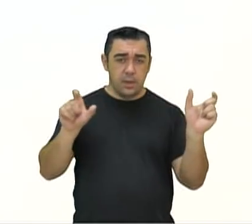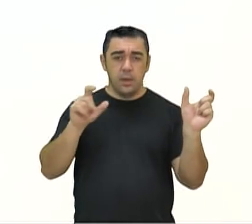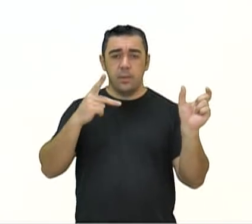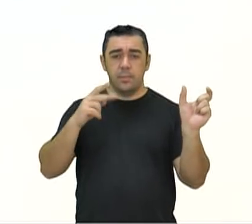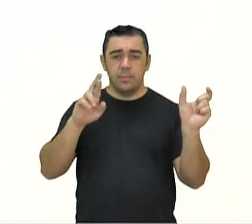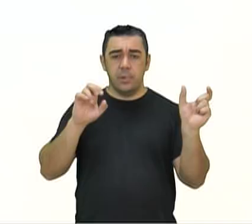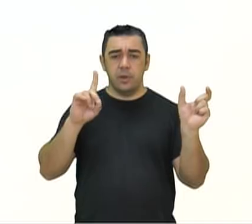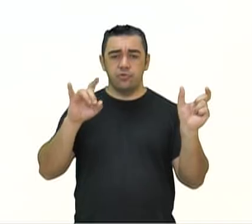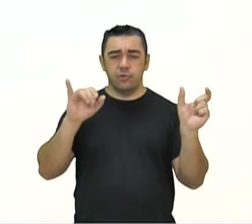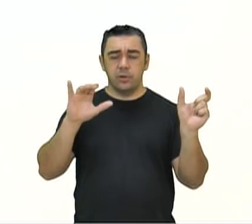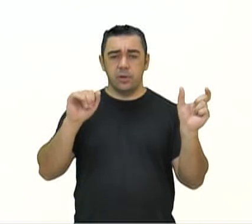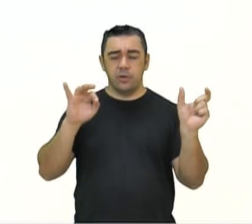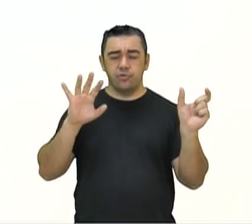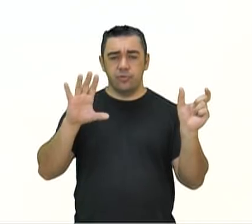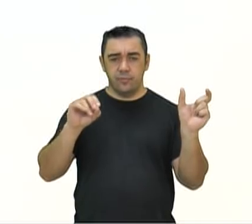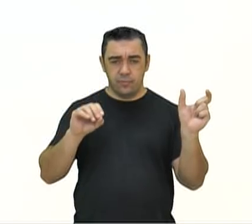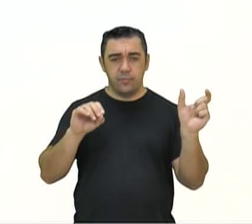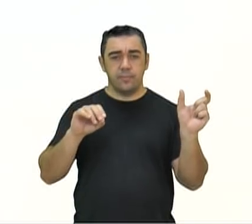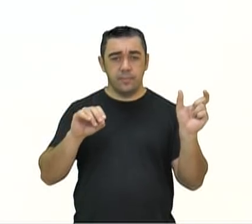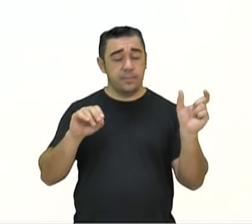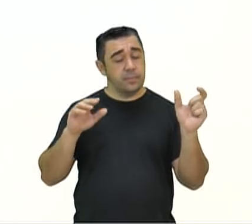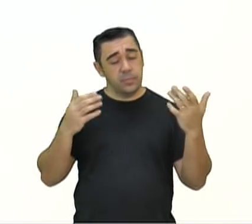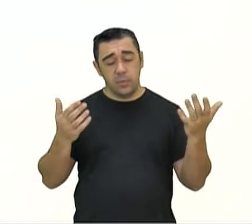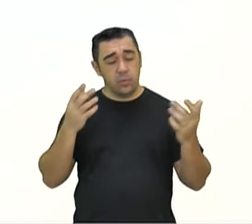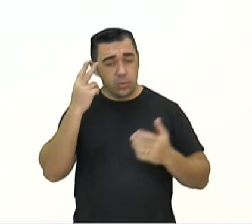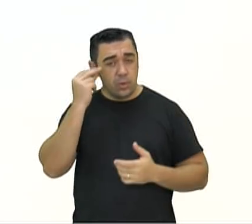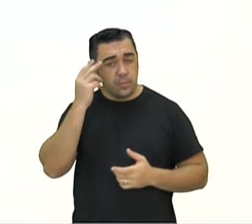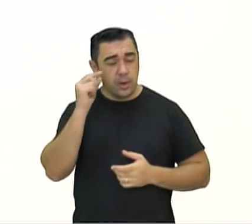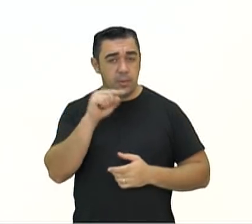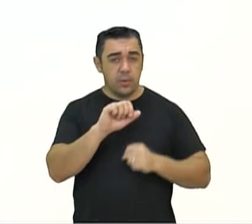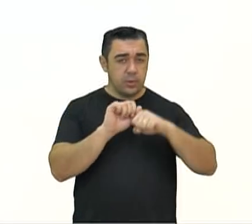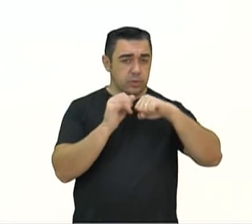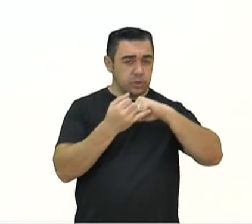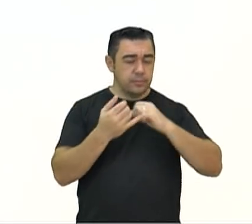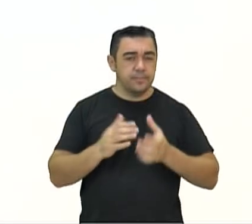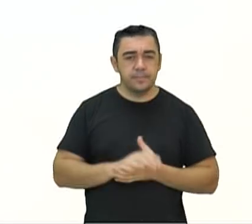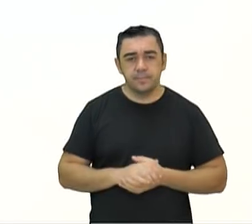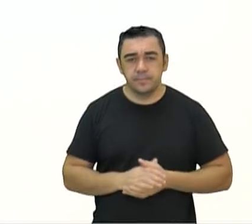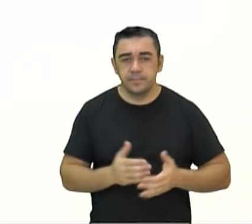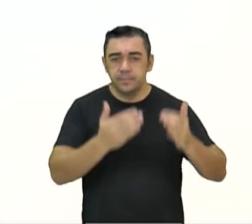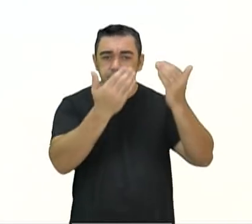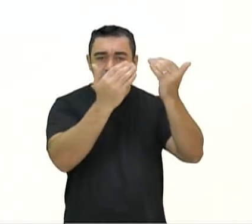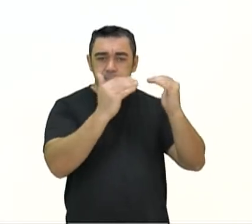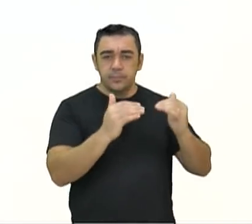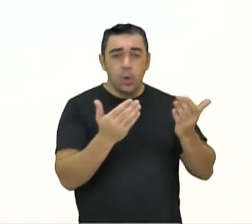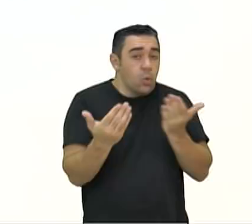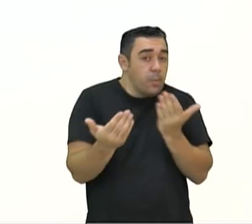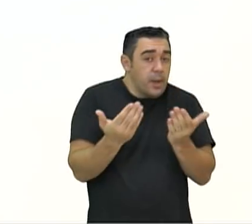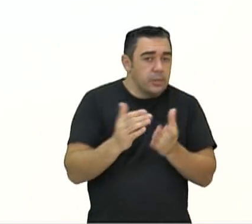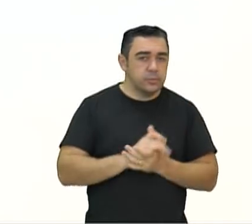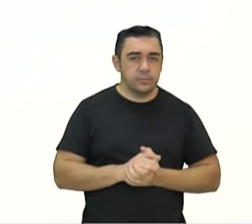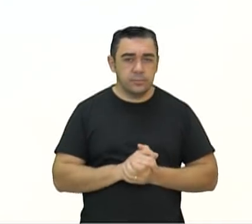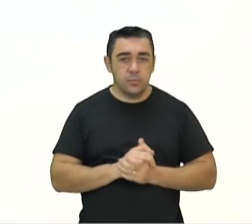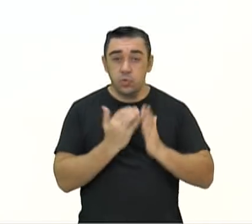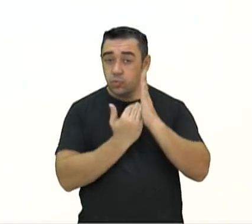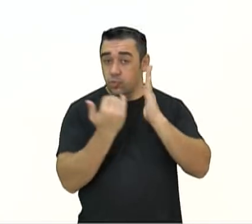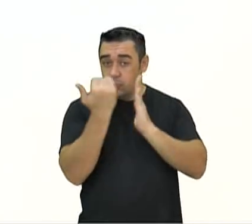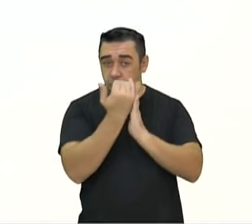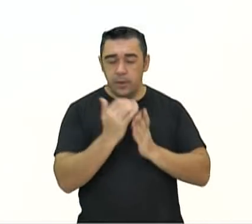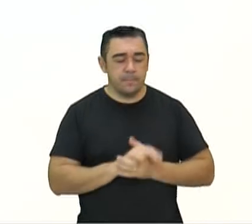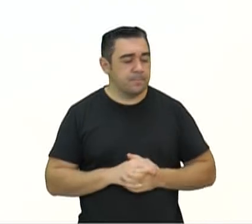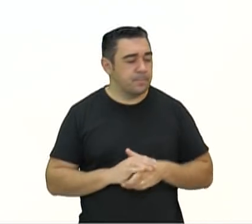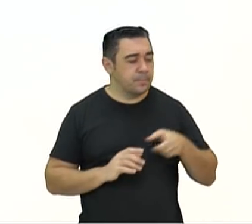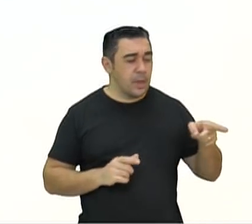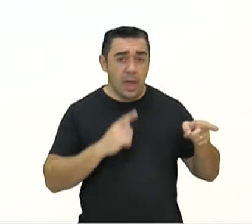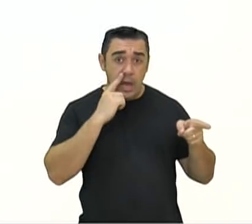aqui é o gato, certo? Então, esse é um adjetivo normal. Agora, eu posso ter os comparativos, por exemplo, de superioridade. Eu vou